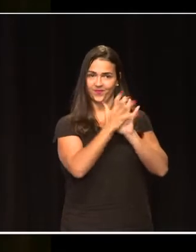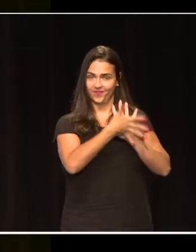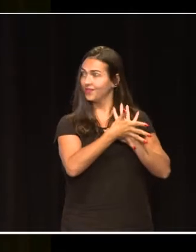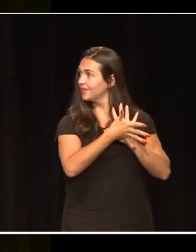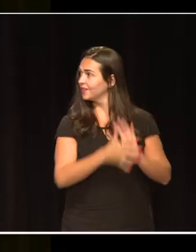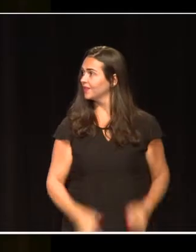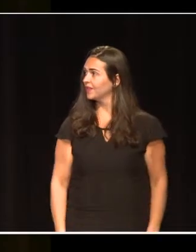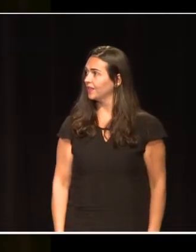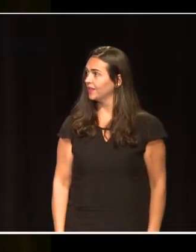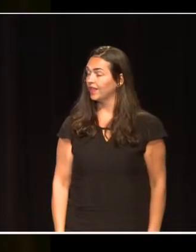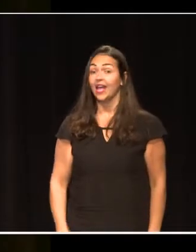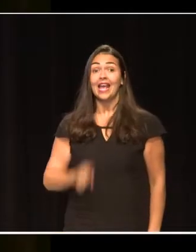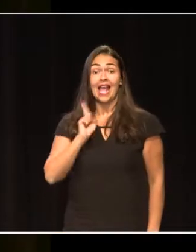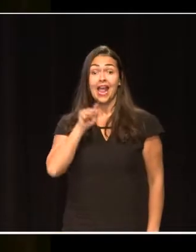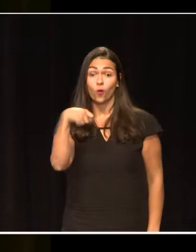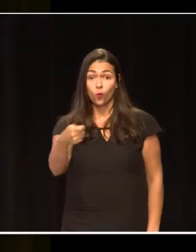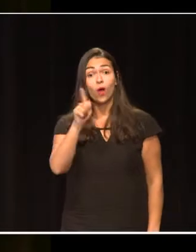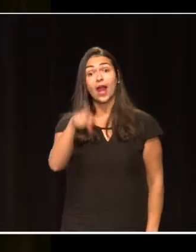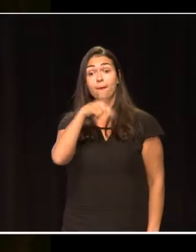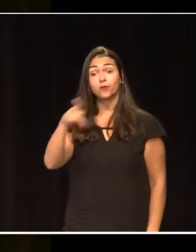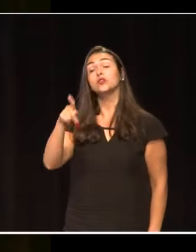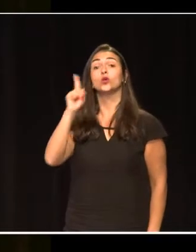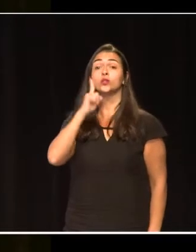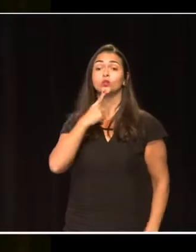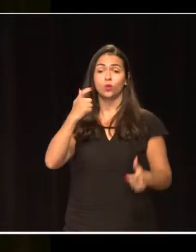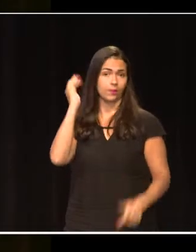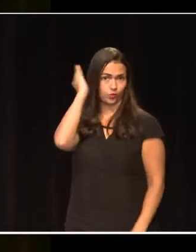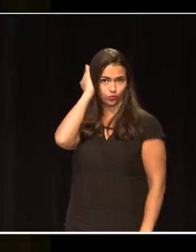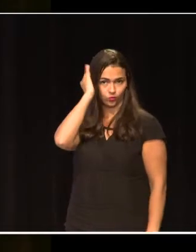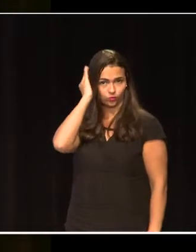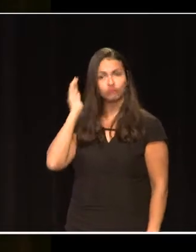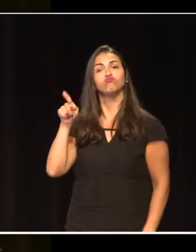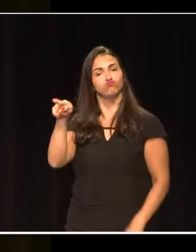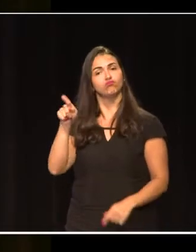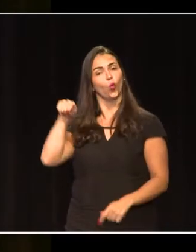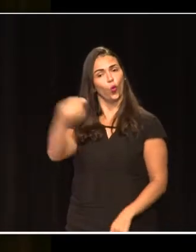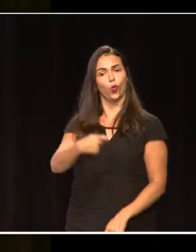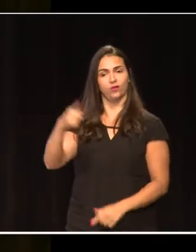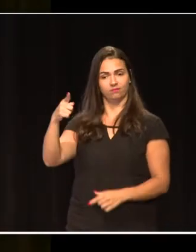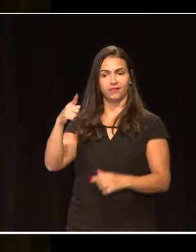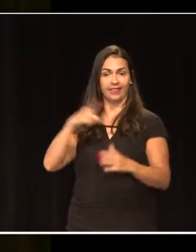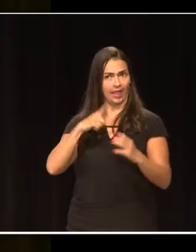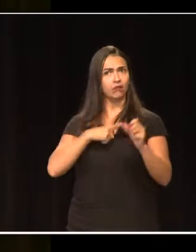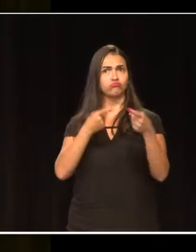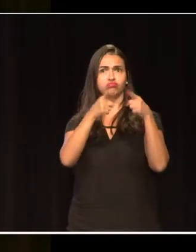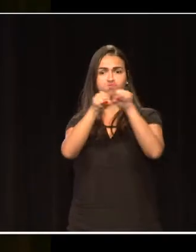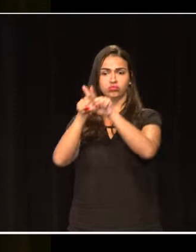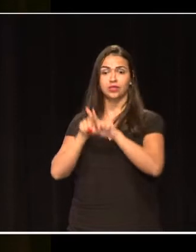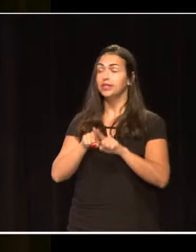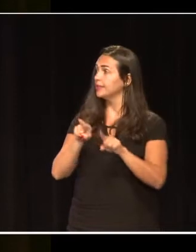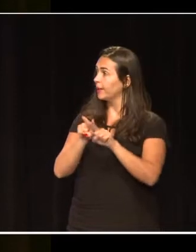E o sinal foi dado por uma professora surda do Mato Grosso do Sul, né? E o SPES também tem sinal, para